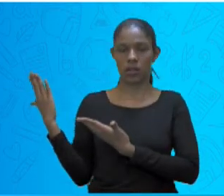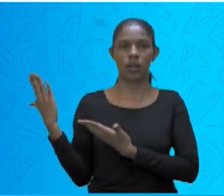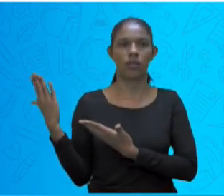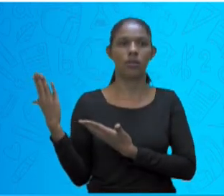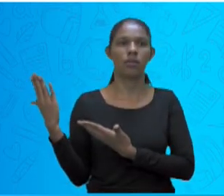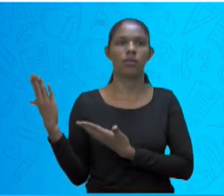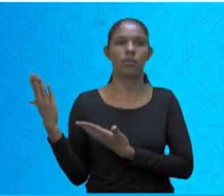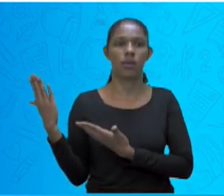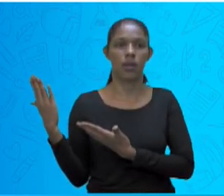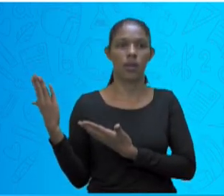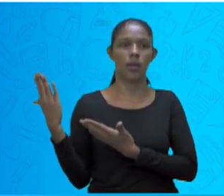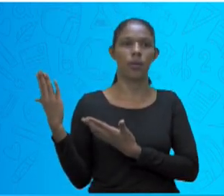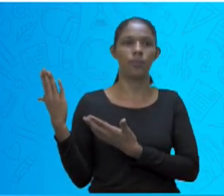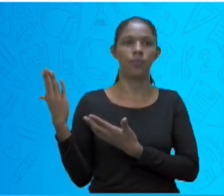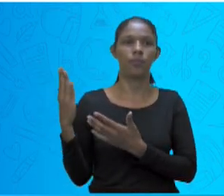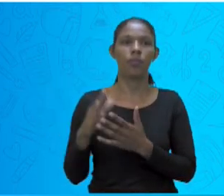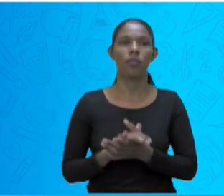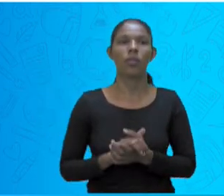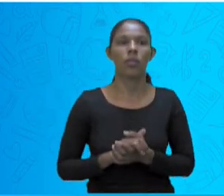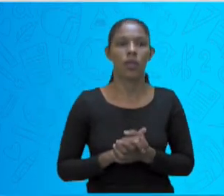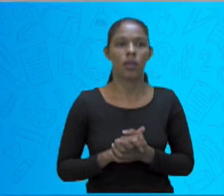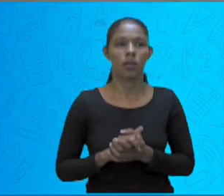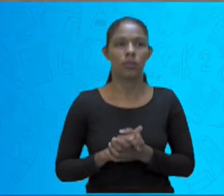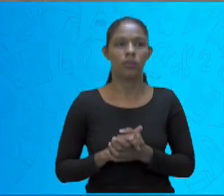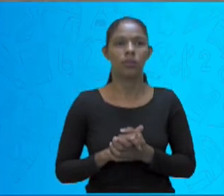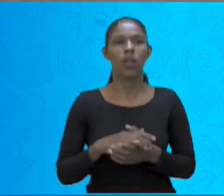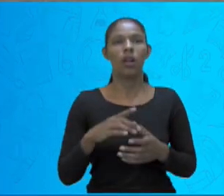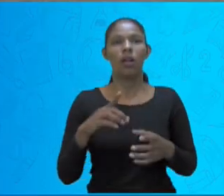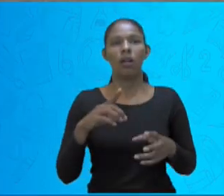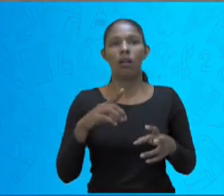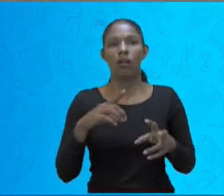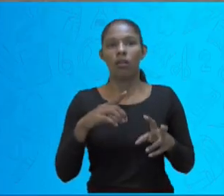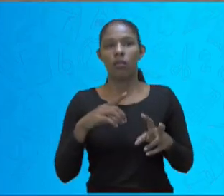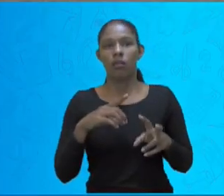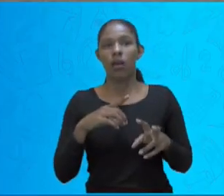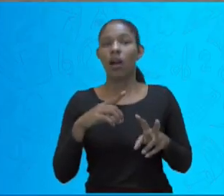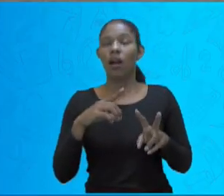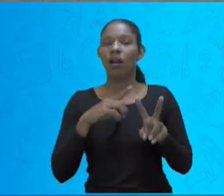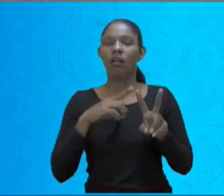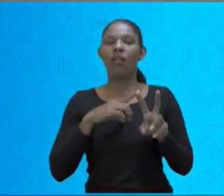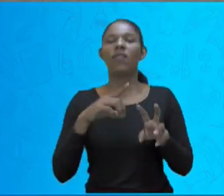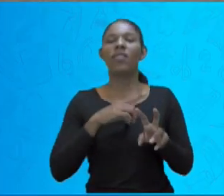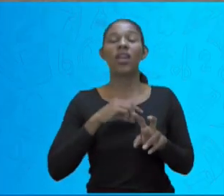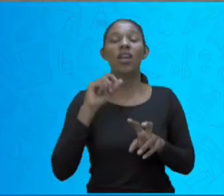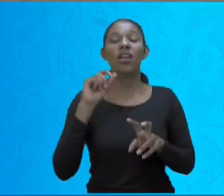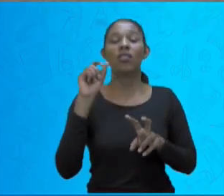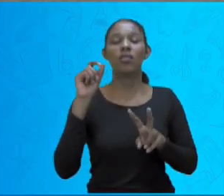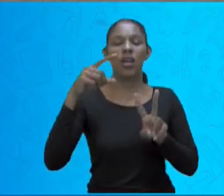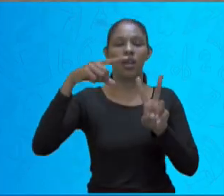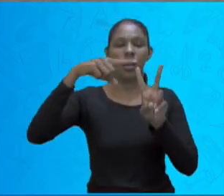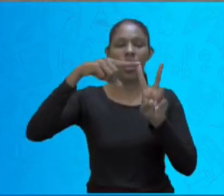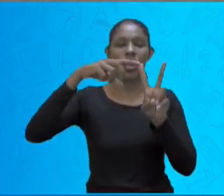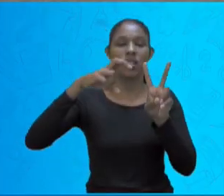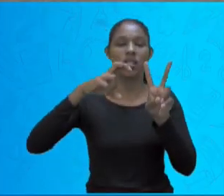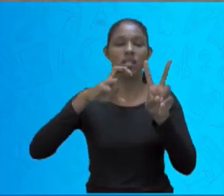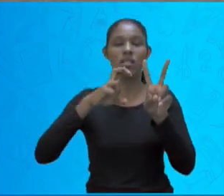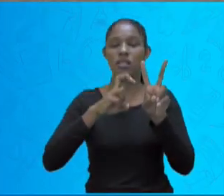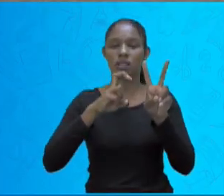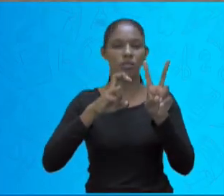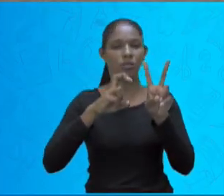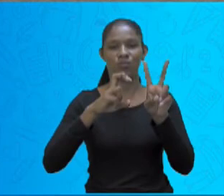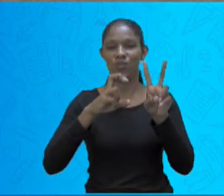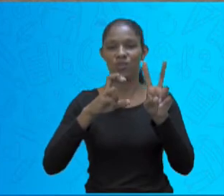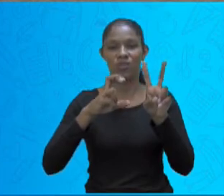irracional. Teve um fator aqui que eu não consegui extrair a raiz quadrada de 5. Por isso é um número irracional.